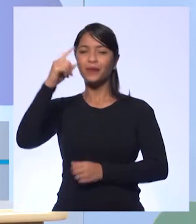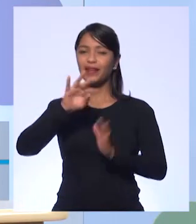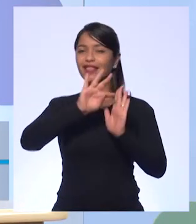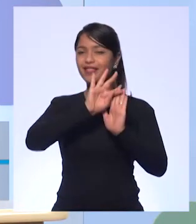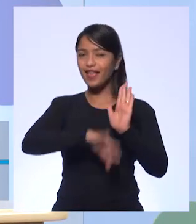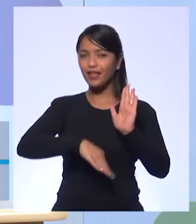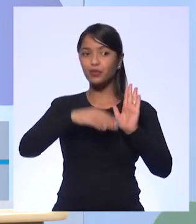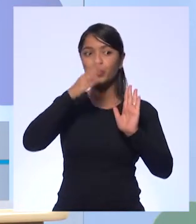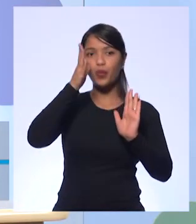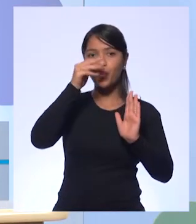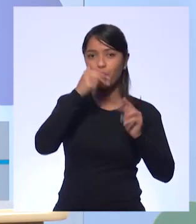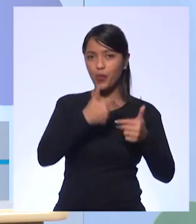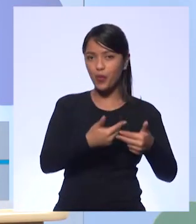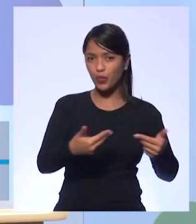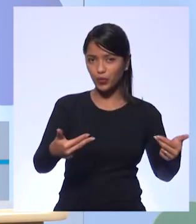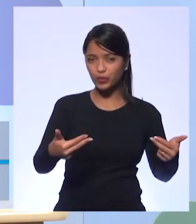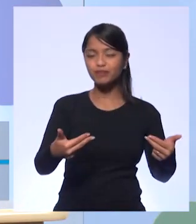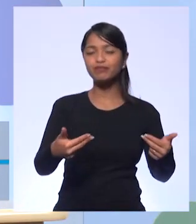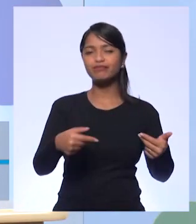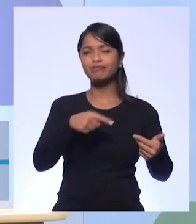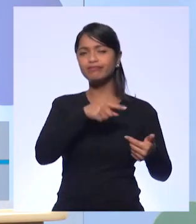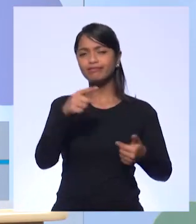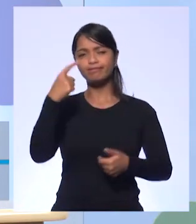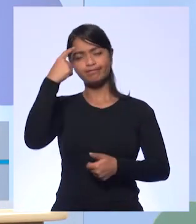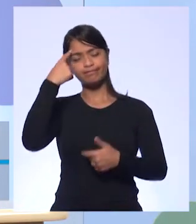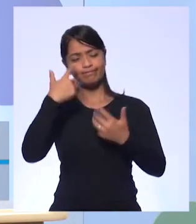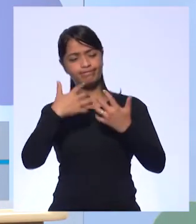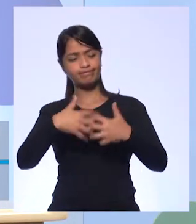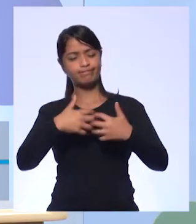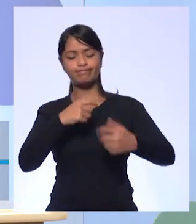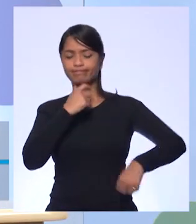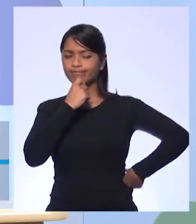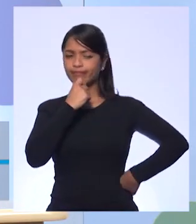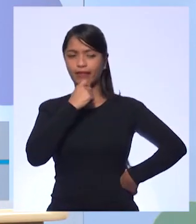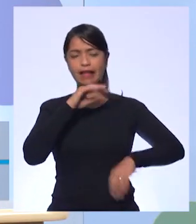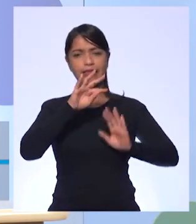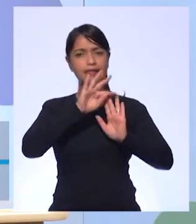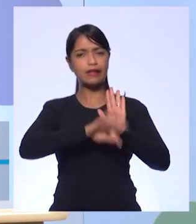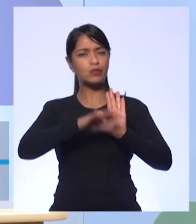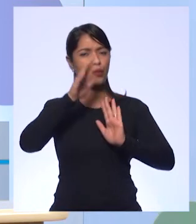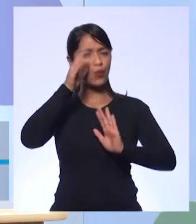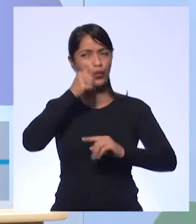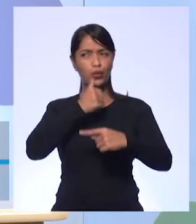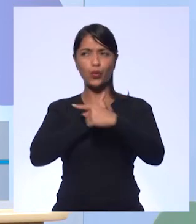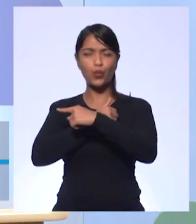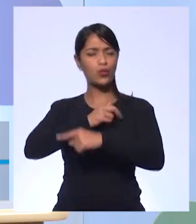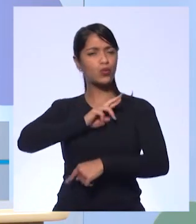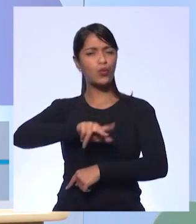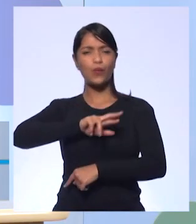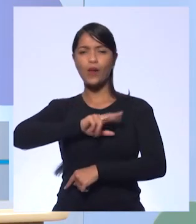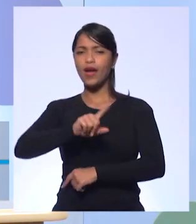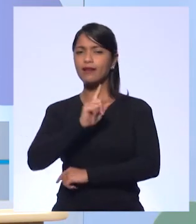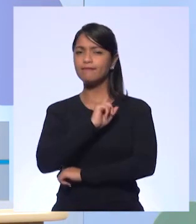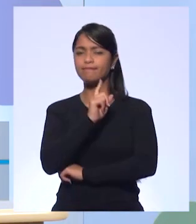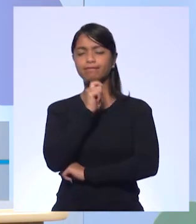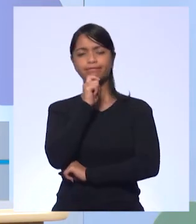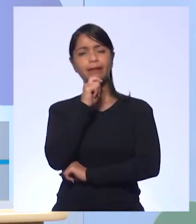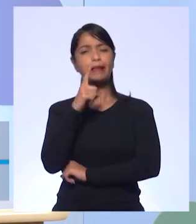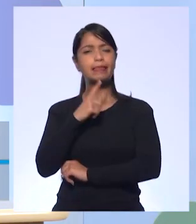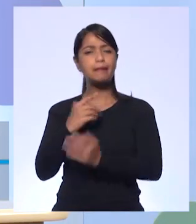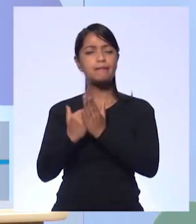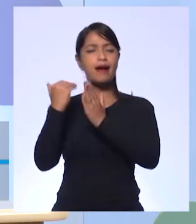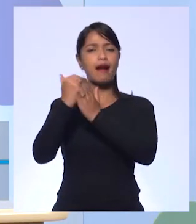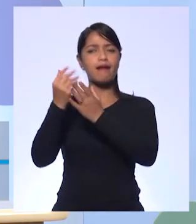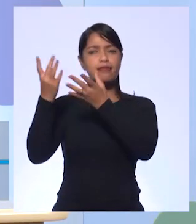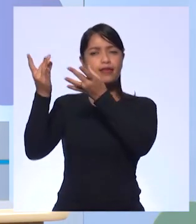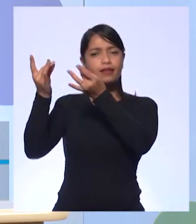estudo sobre isso e viram. Não é texto de curiosidade aqui, professora, porque tem alguns detalhes e